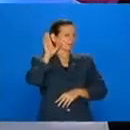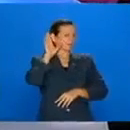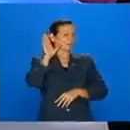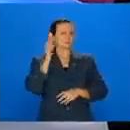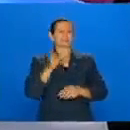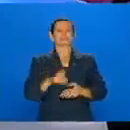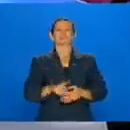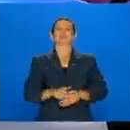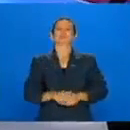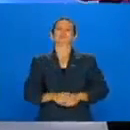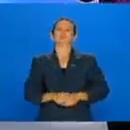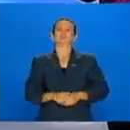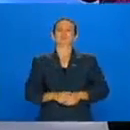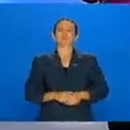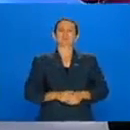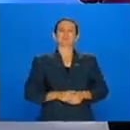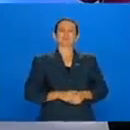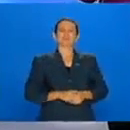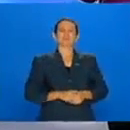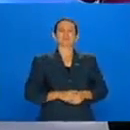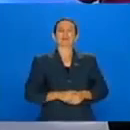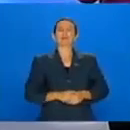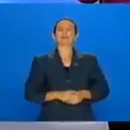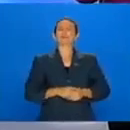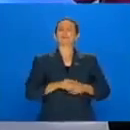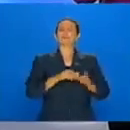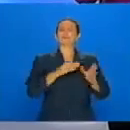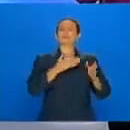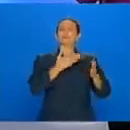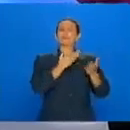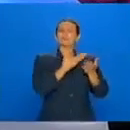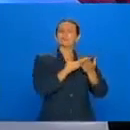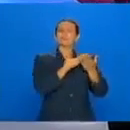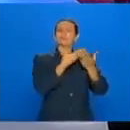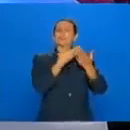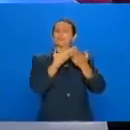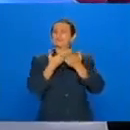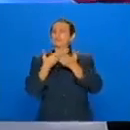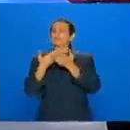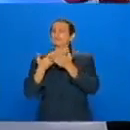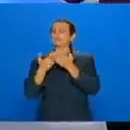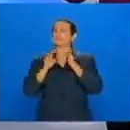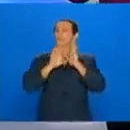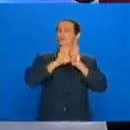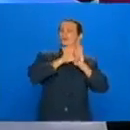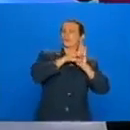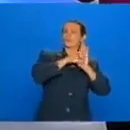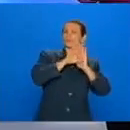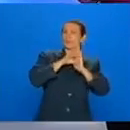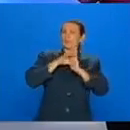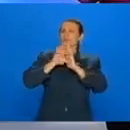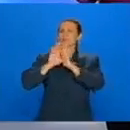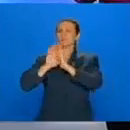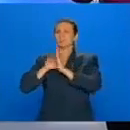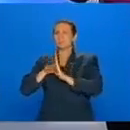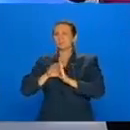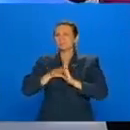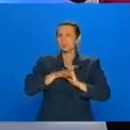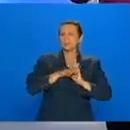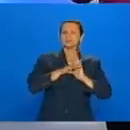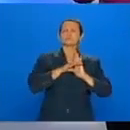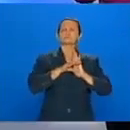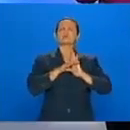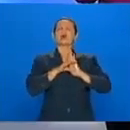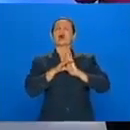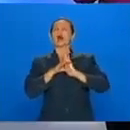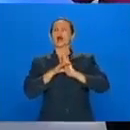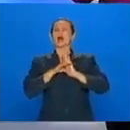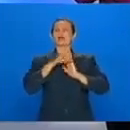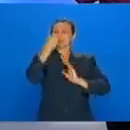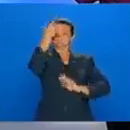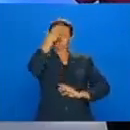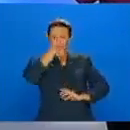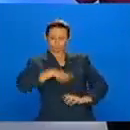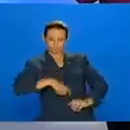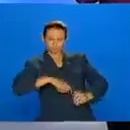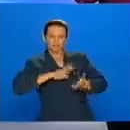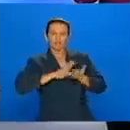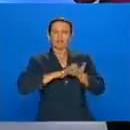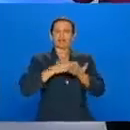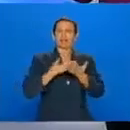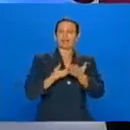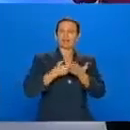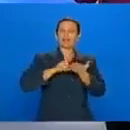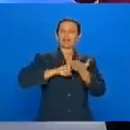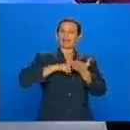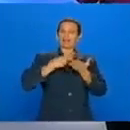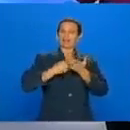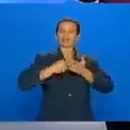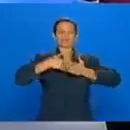disso. Levando em conta todos esses conceitos, não podemos esquecer que o tradutor e intérprete é um